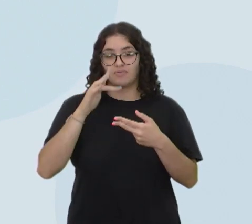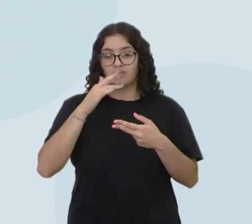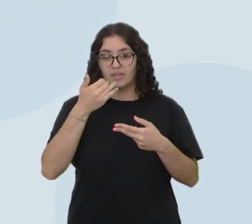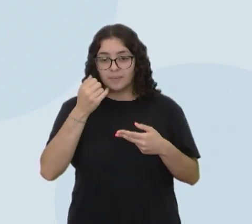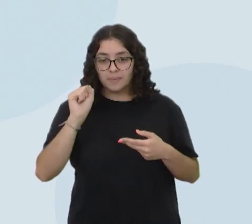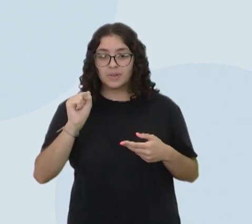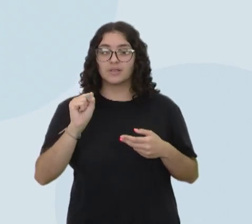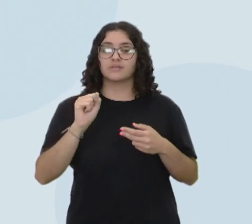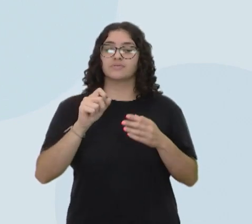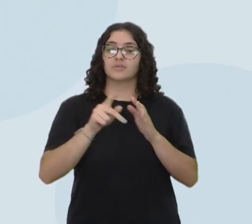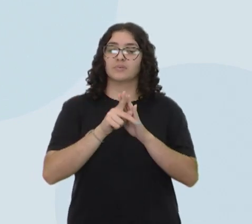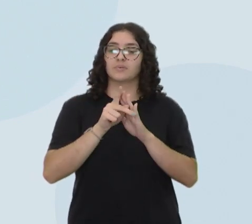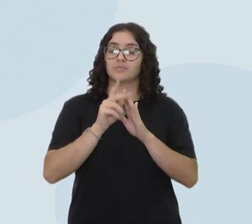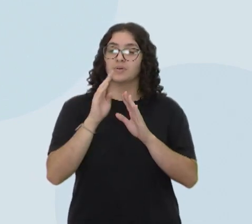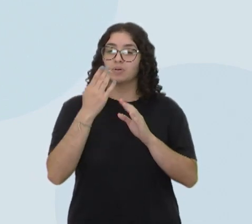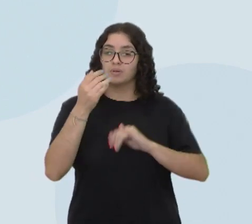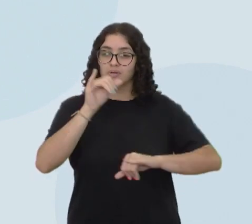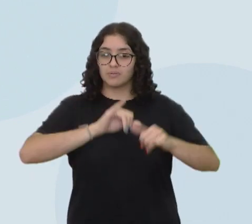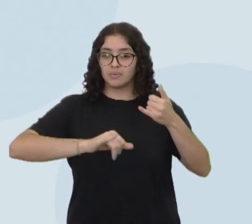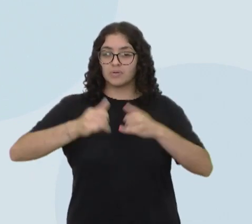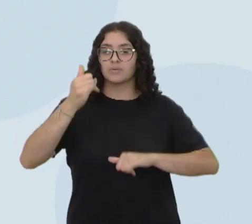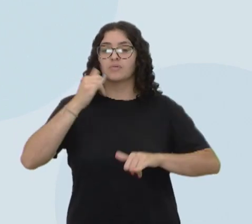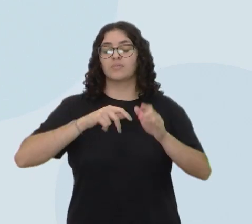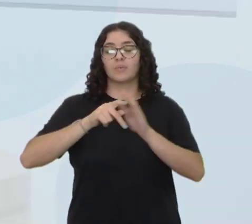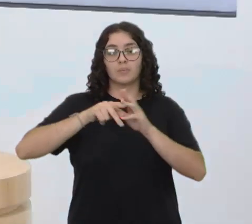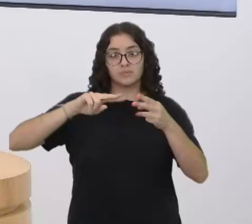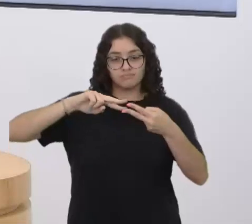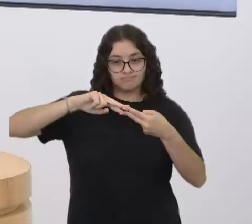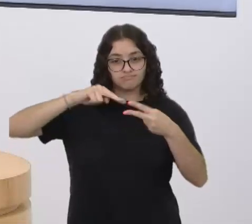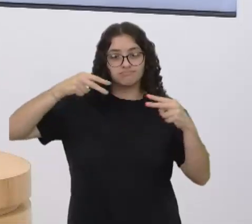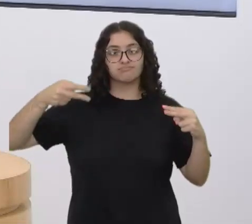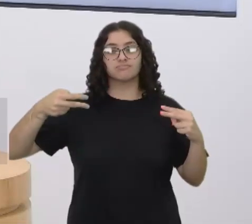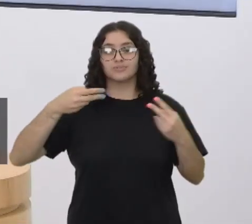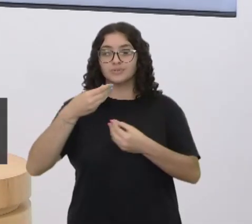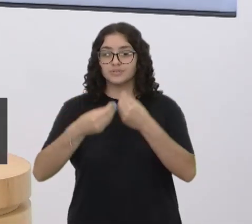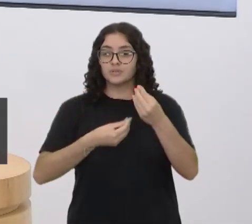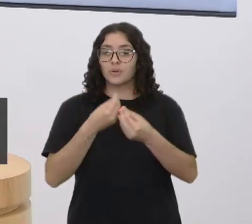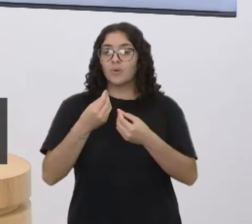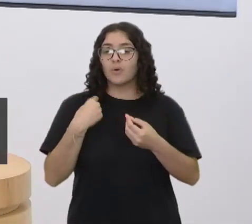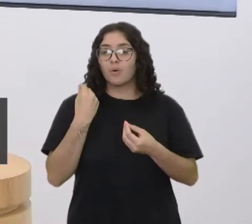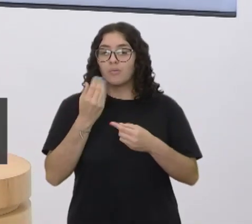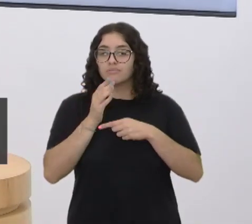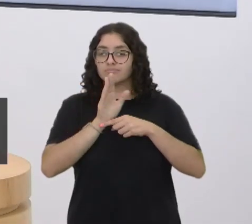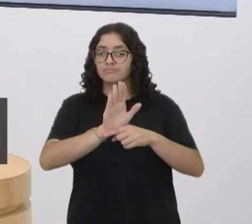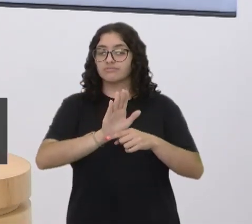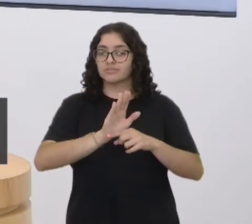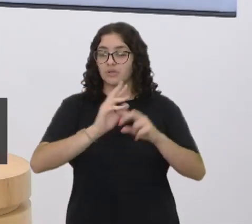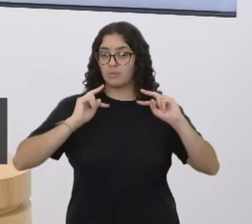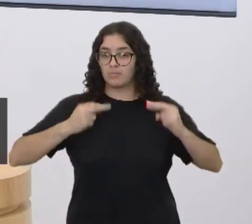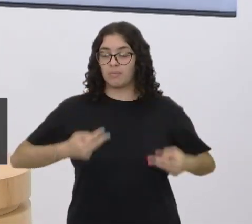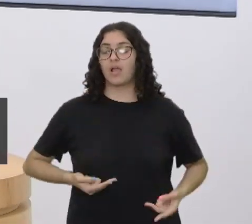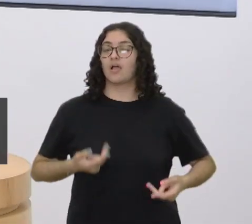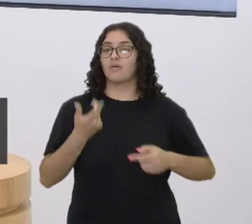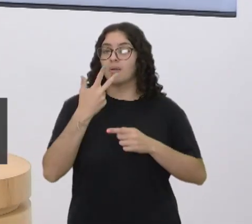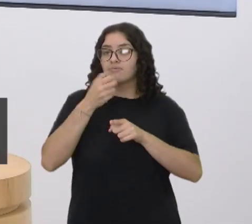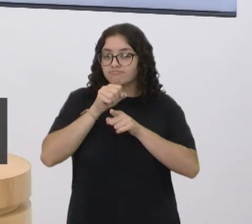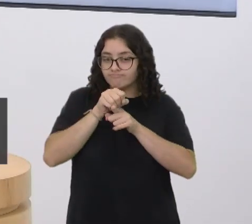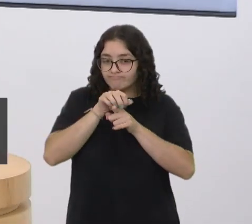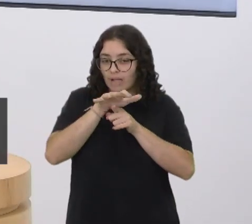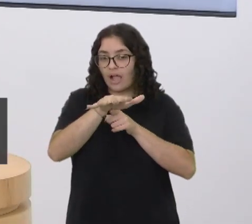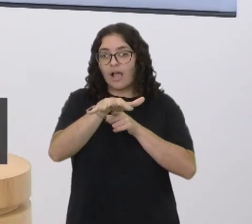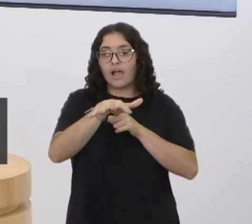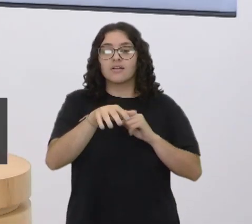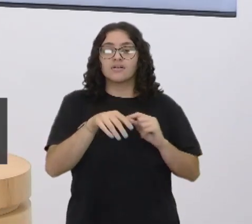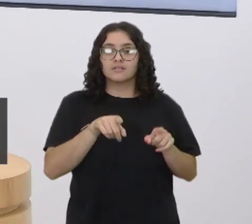recurso genético. Então, tudo que a gente pega para abastecer a humanidade são serviços de abastecimento. Temos os